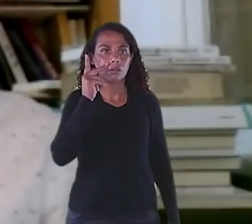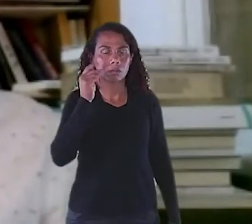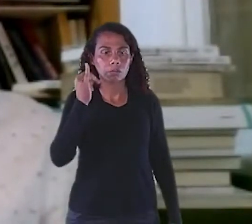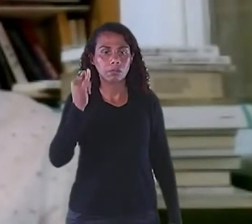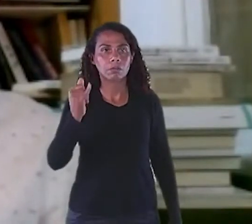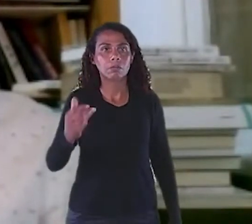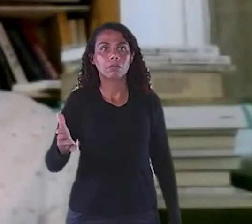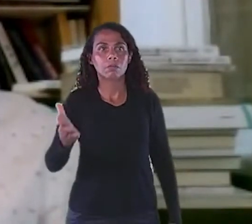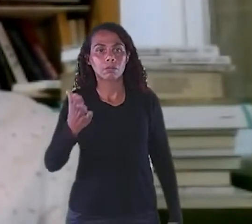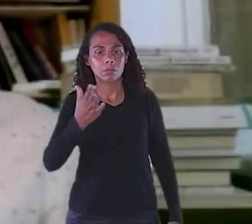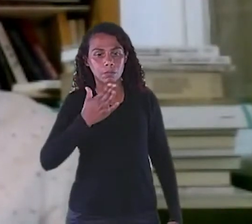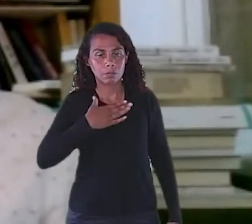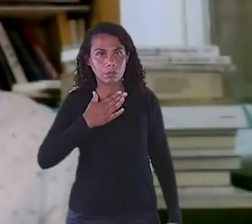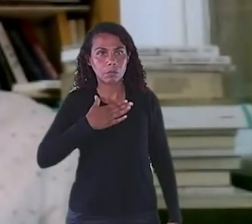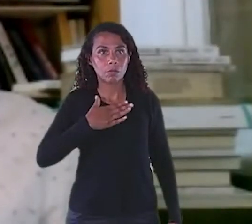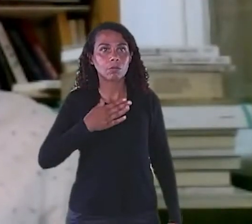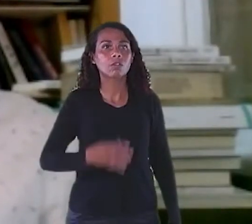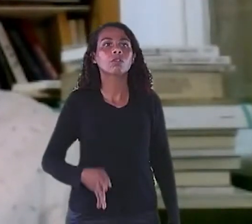foi um cara que...